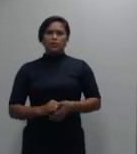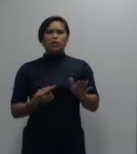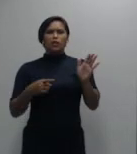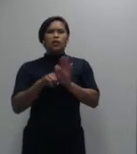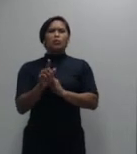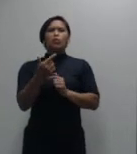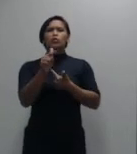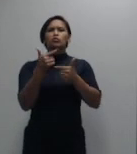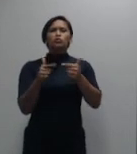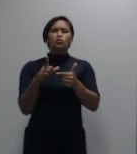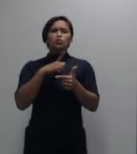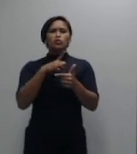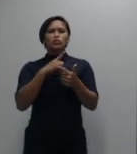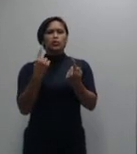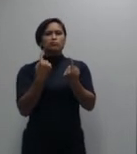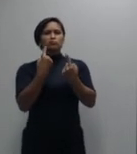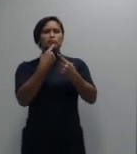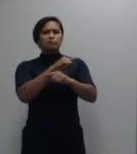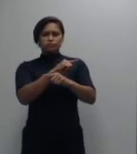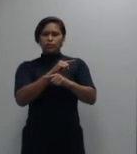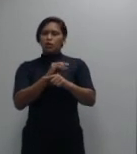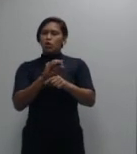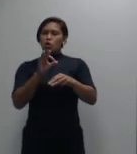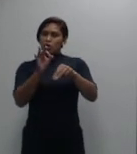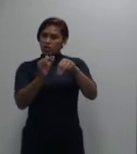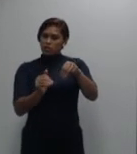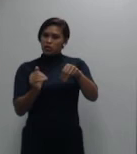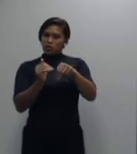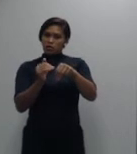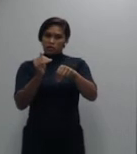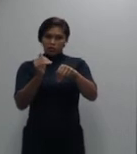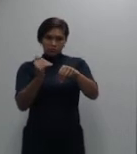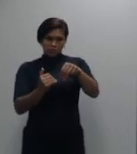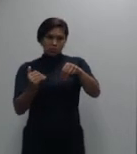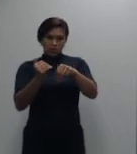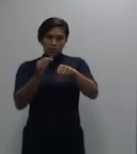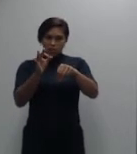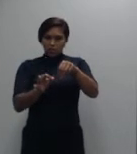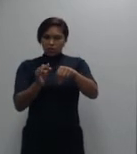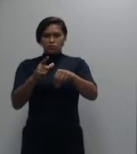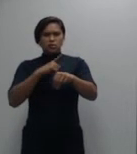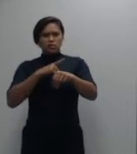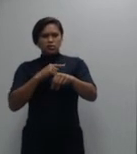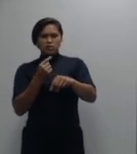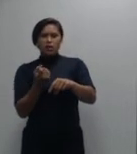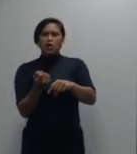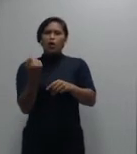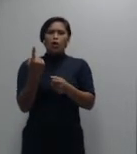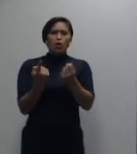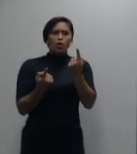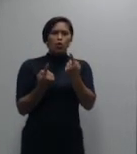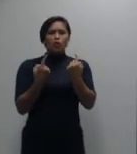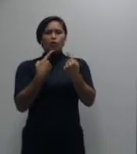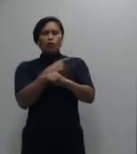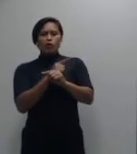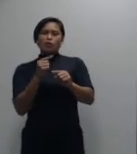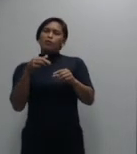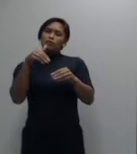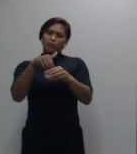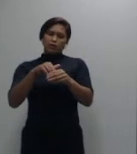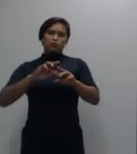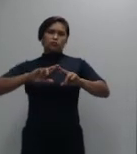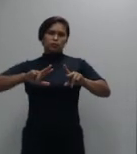dos demais Conselheiros do ex-ministro se ministros se a qualquer voto divergente